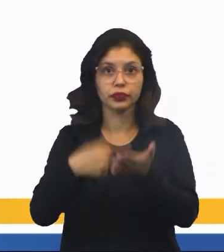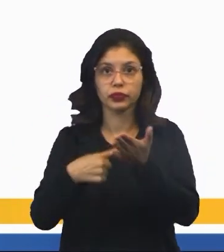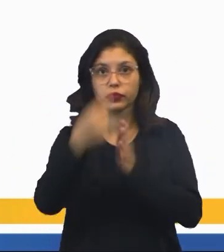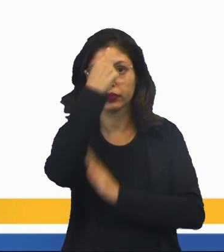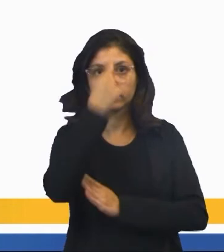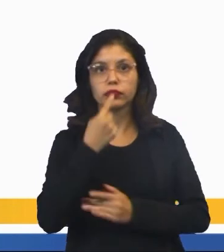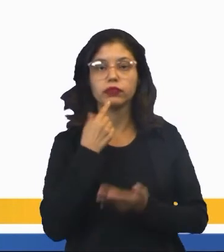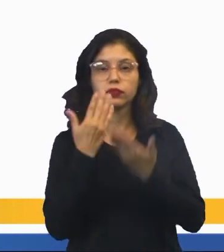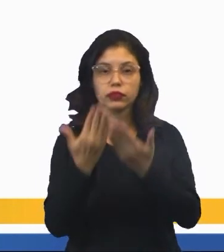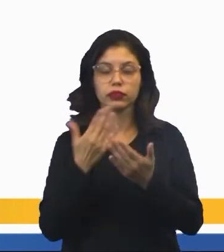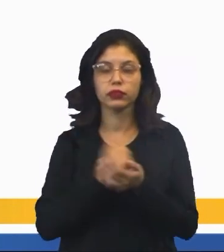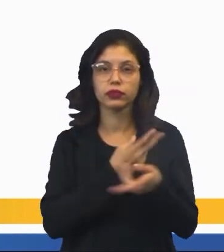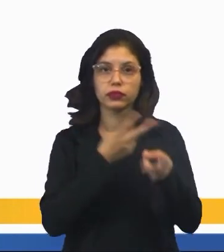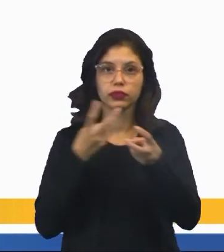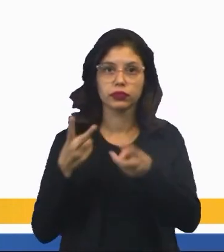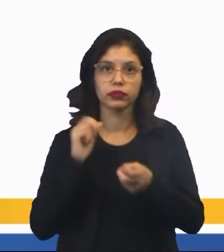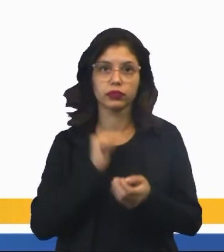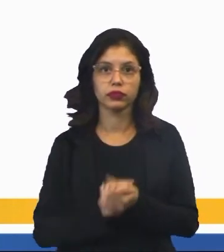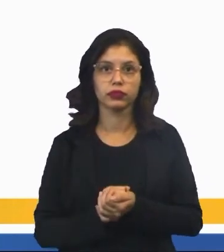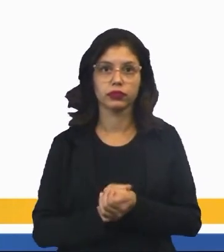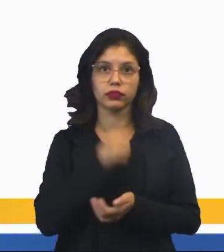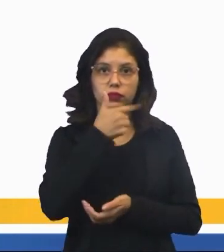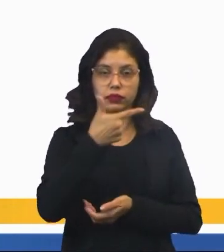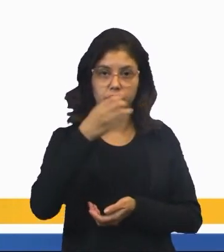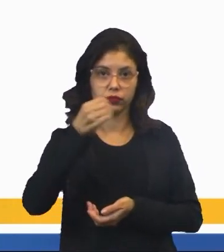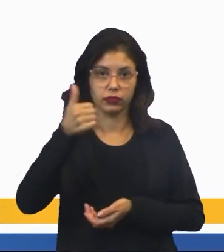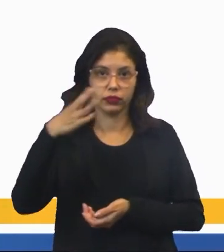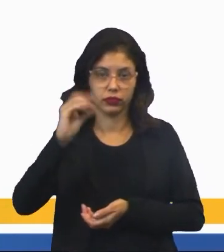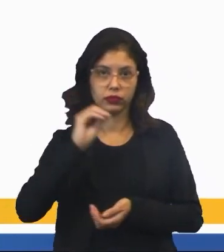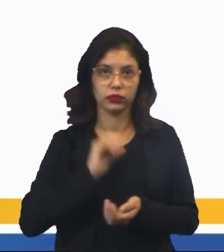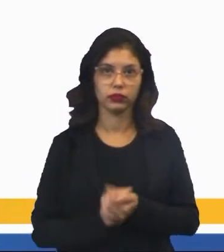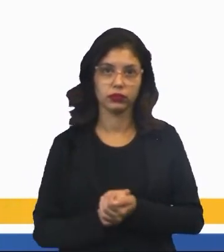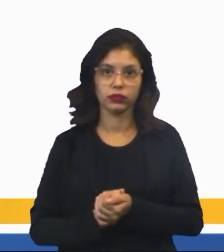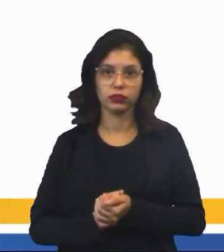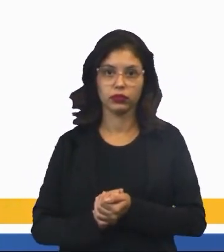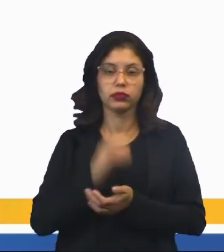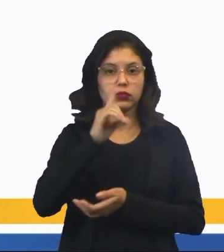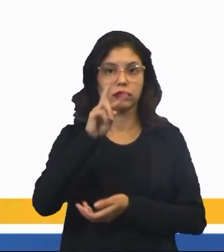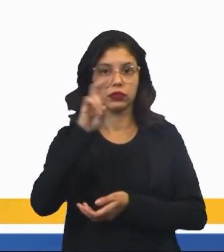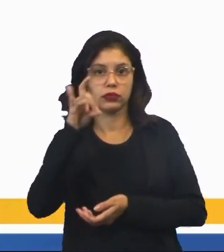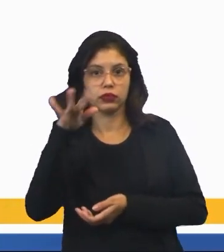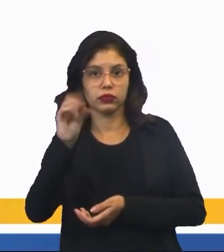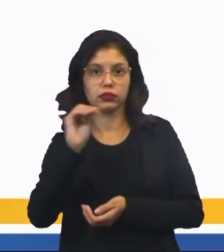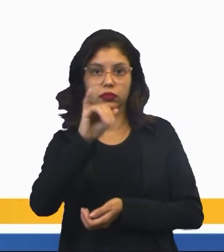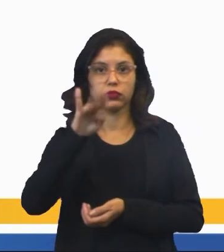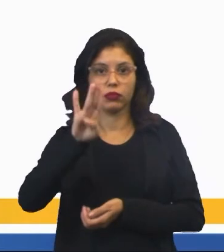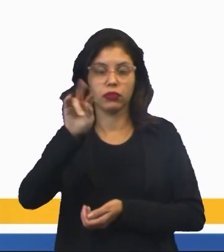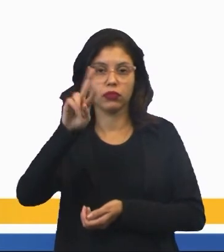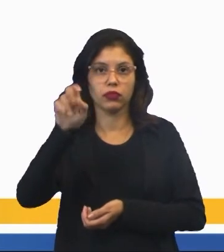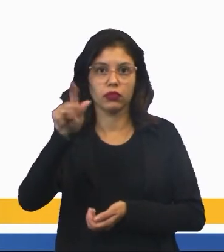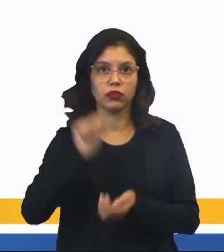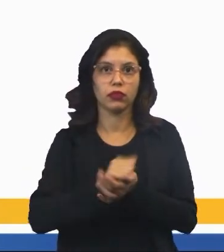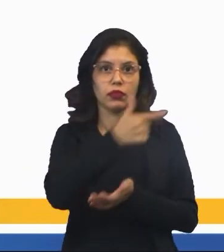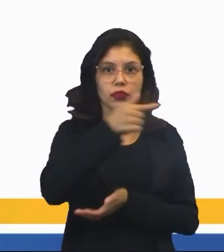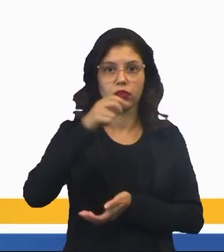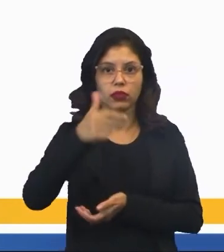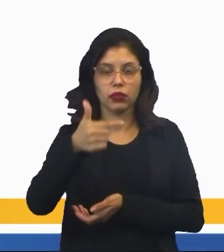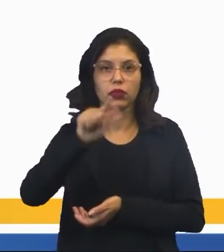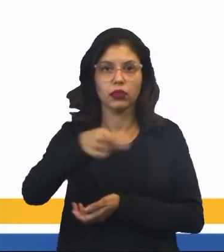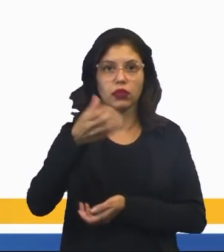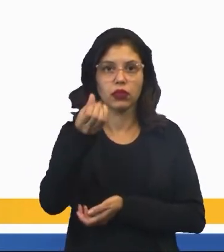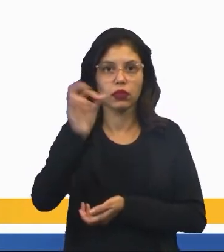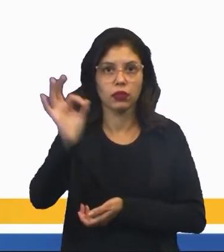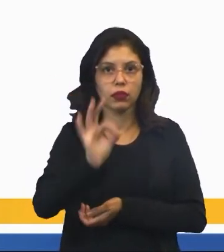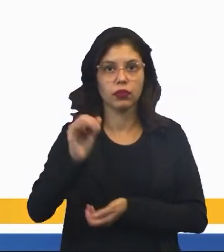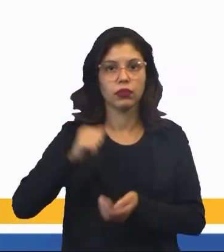imagem, nós conseguimos perceber aí uma imagem de 2010 do Censo Demográfico do IBGE, que 72,6% é a população